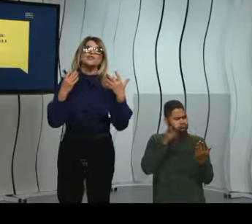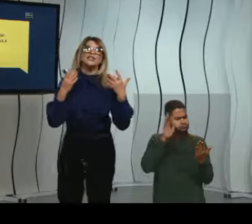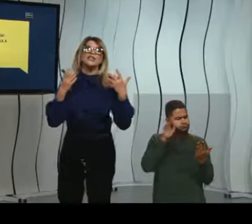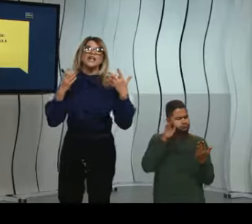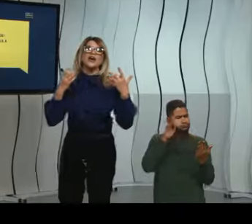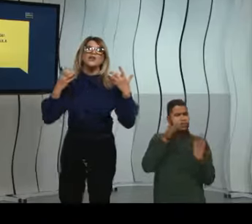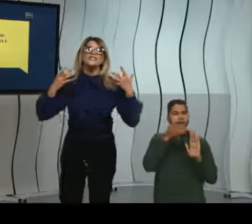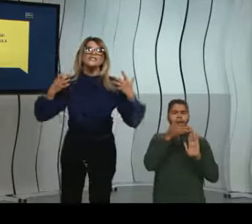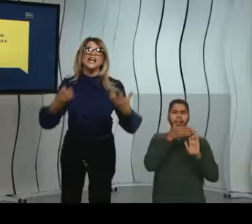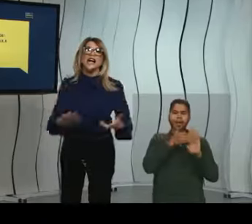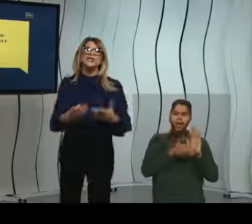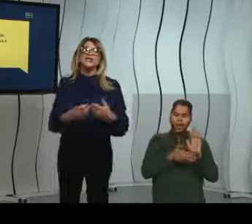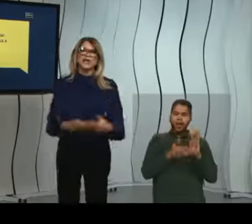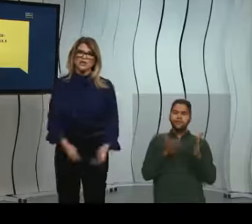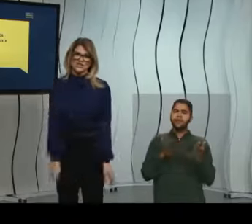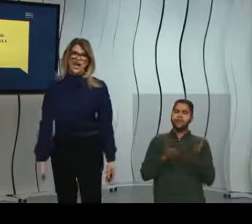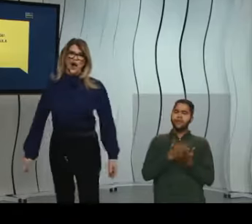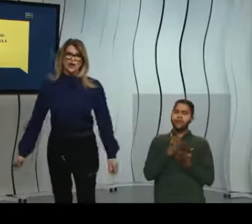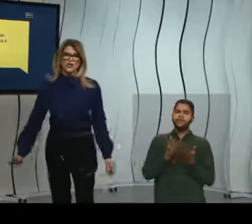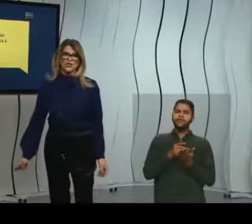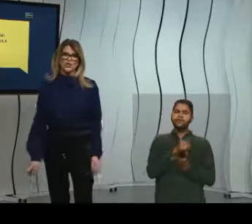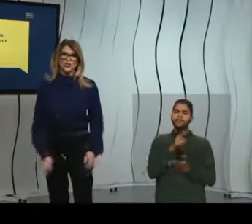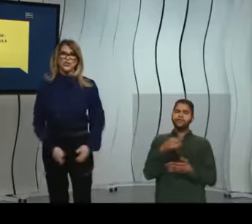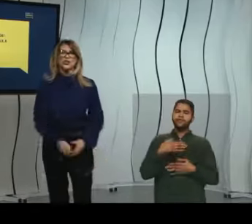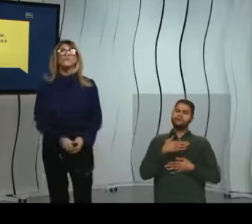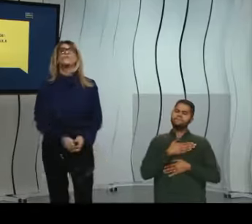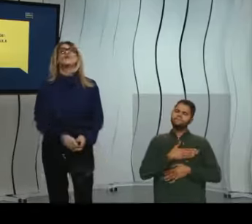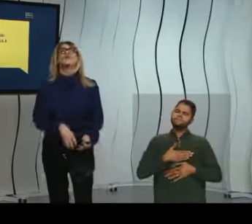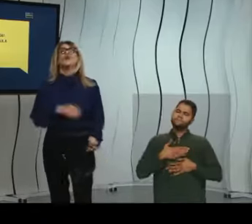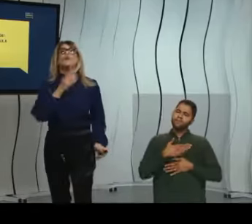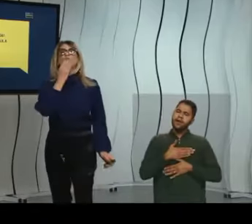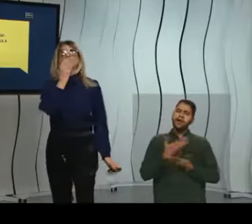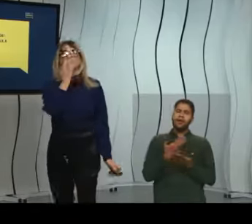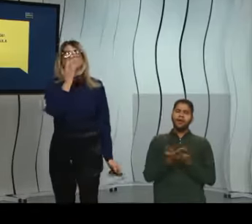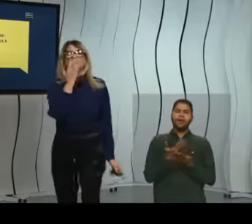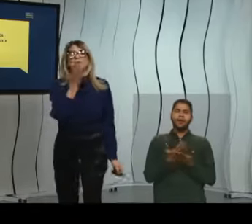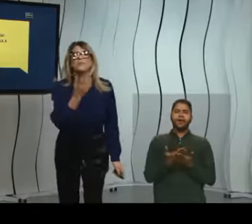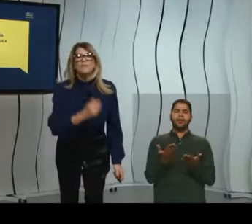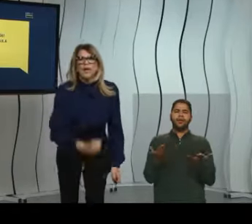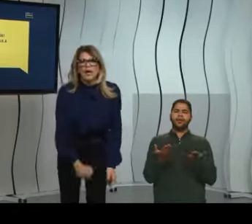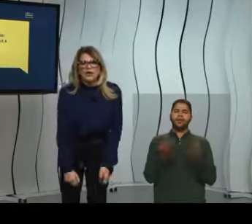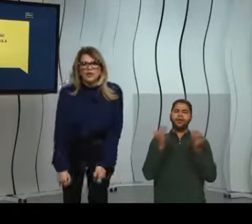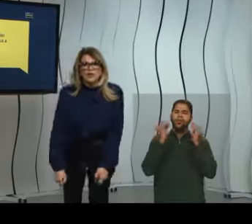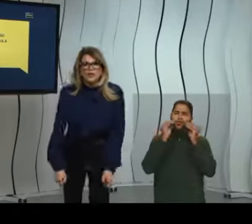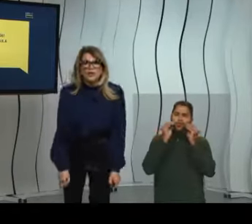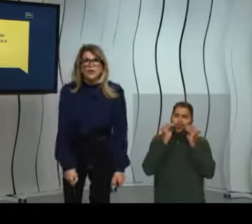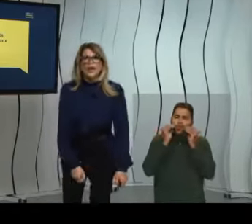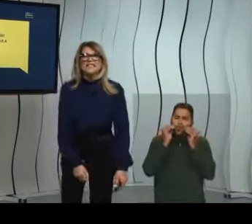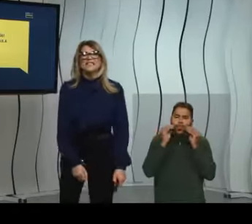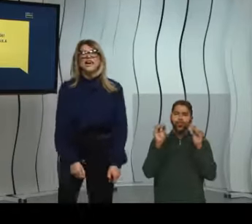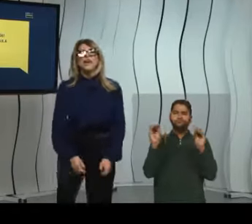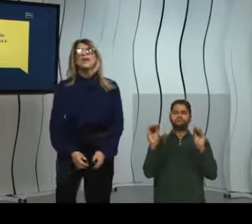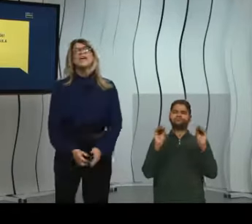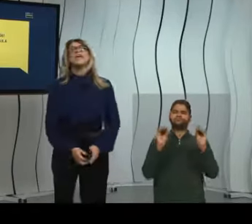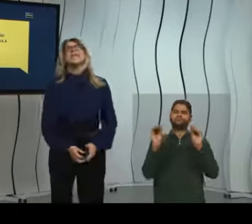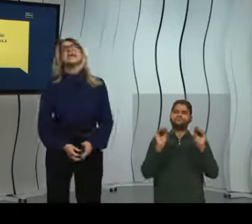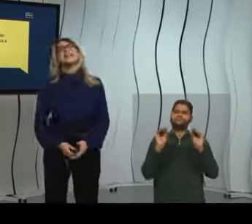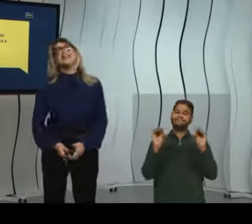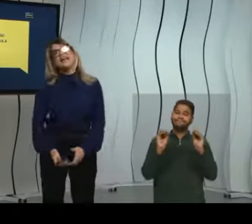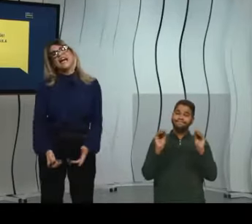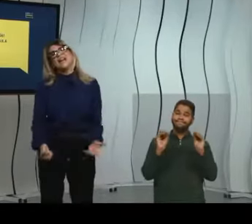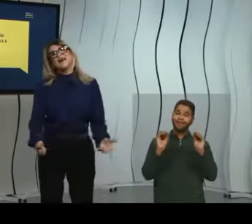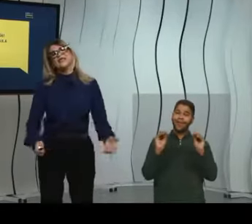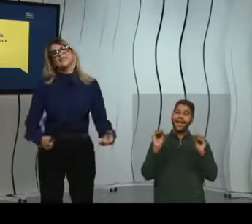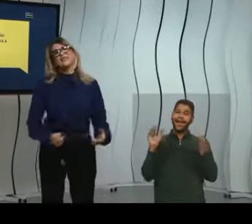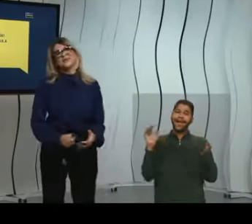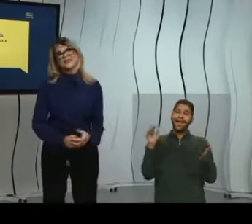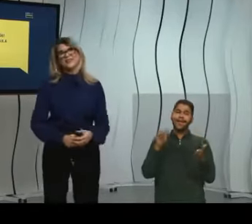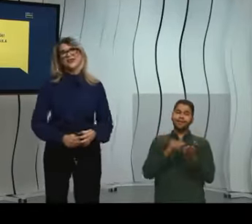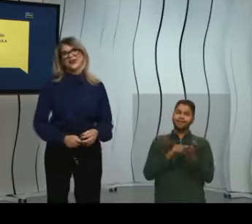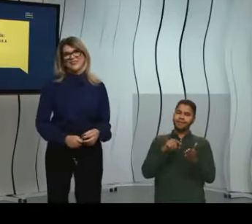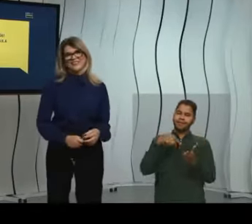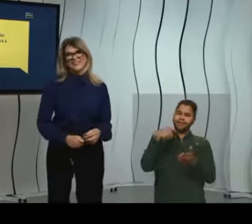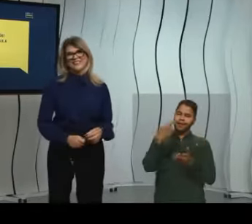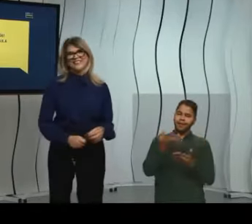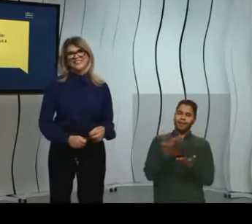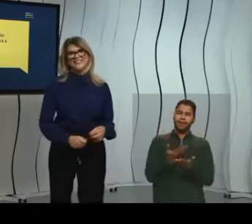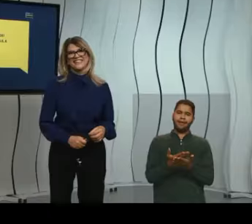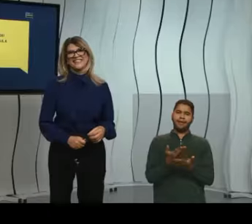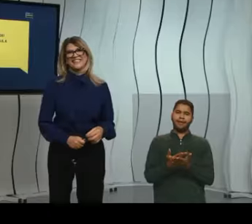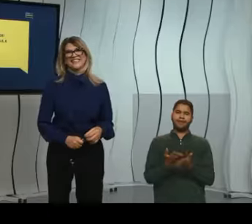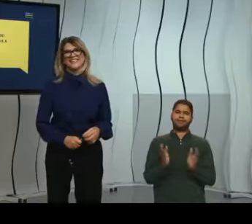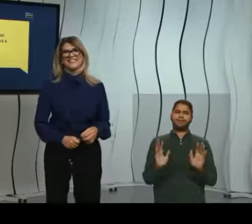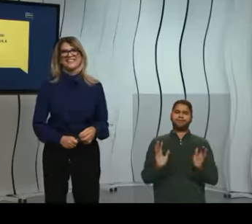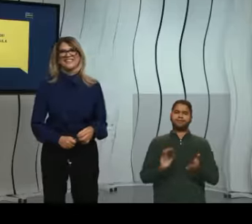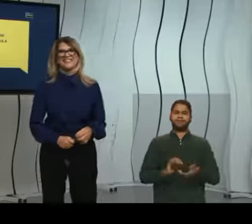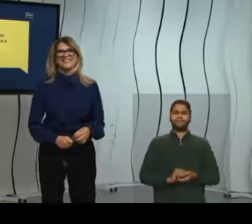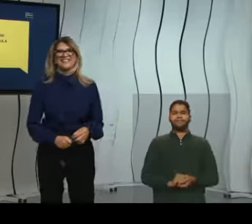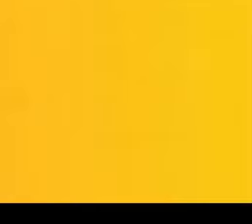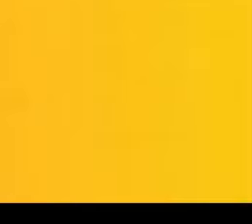Espero que você tenha gostado da nossa aula de hoje. Um beijo no seu coração e até a nossa próxima aula.